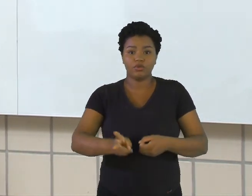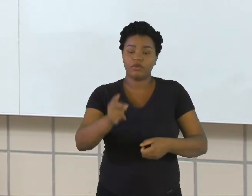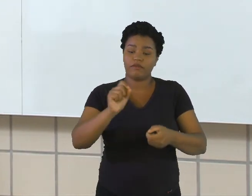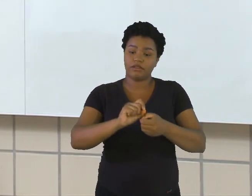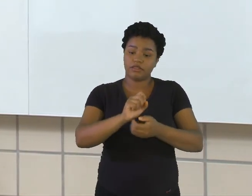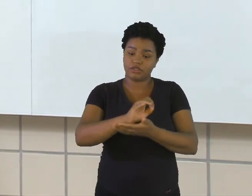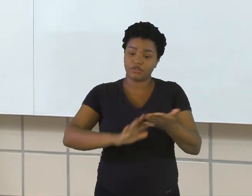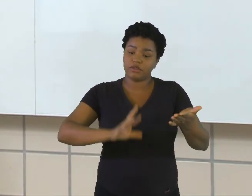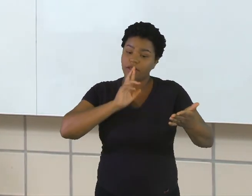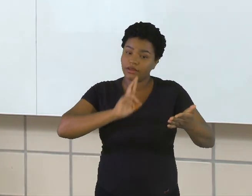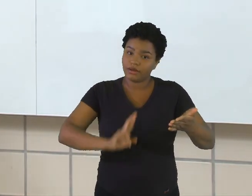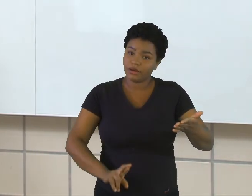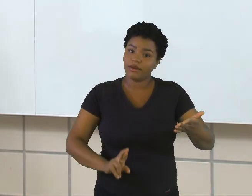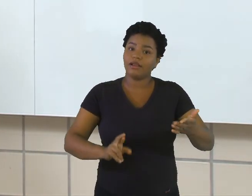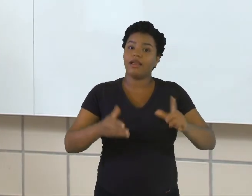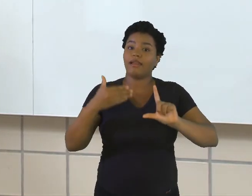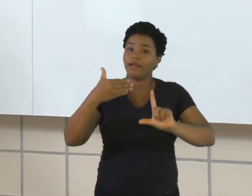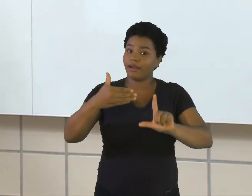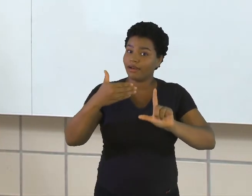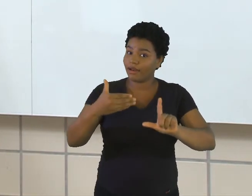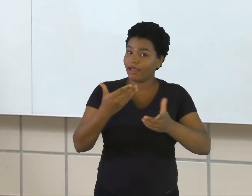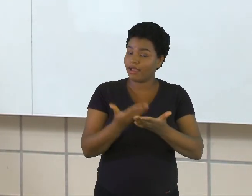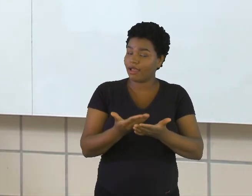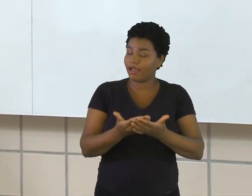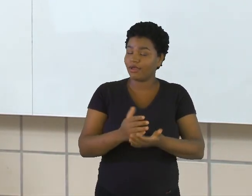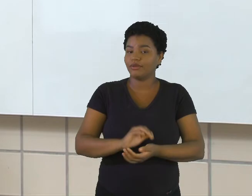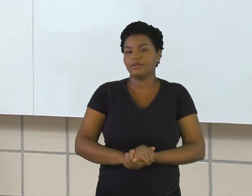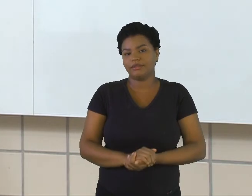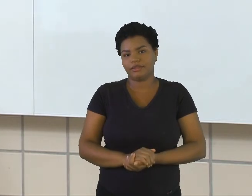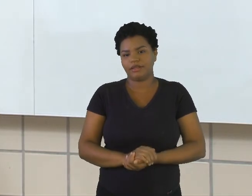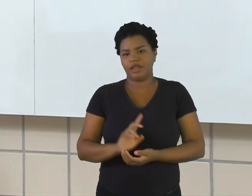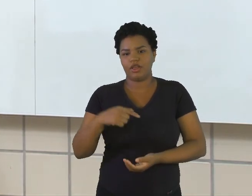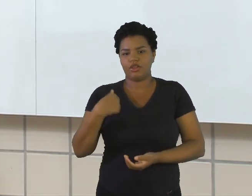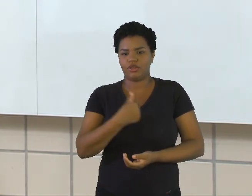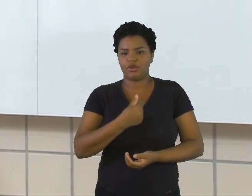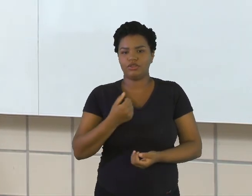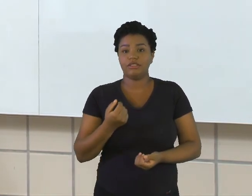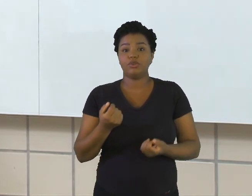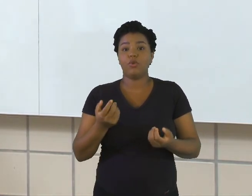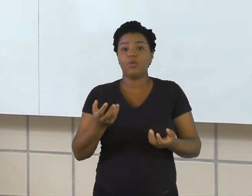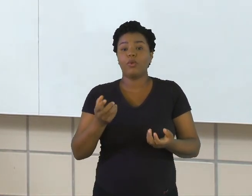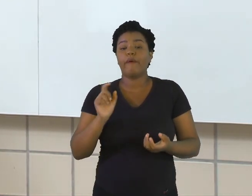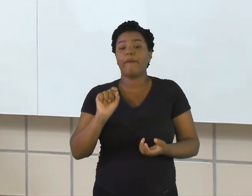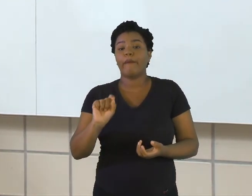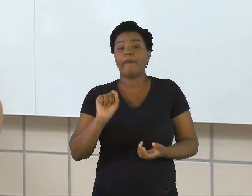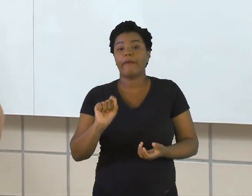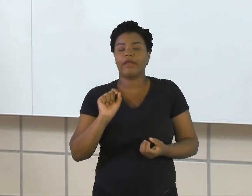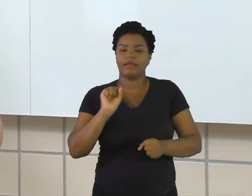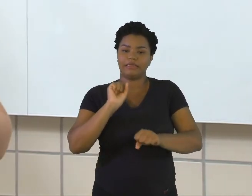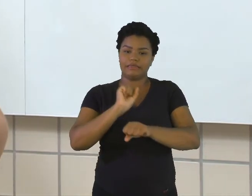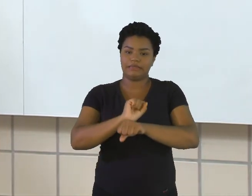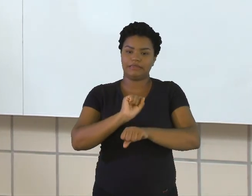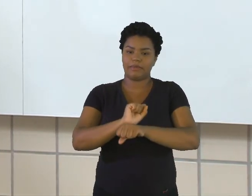atividades, nas suas teleaulas. Nós estamos o quê? Esperando